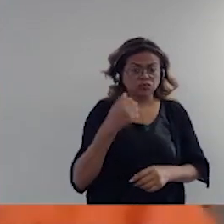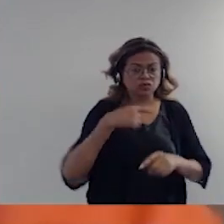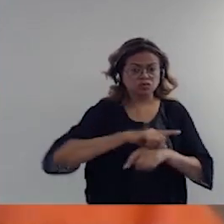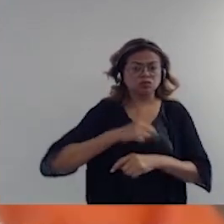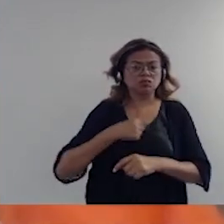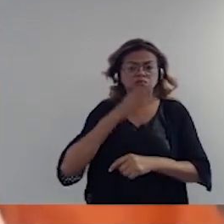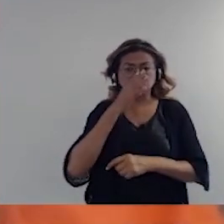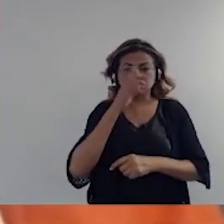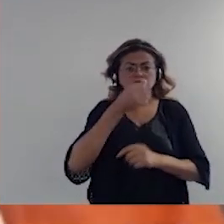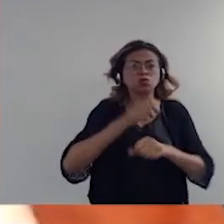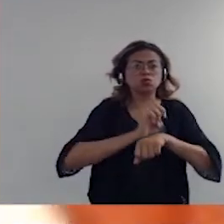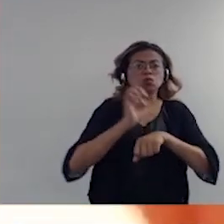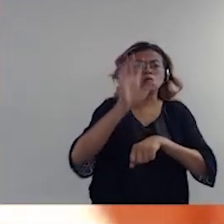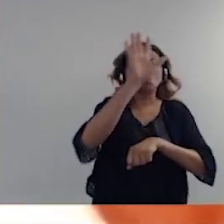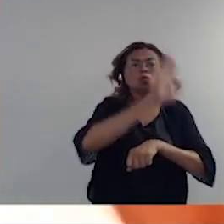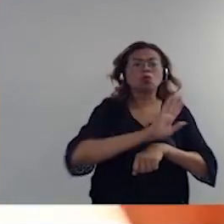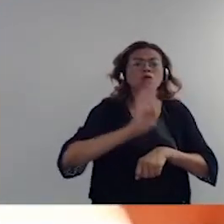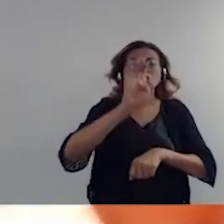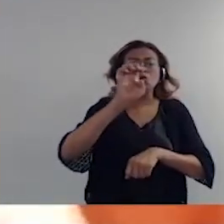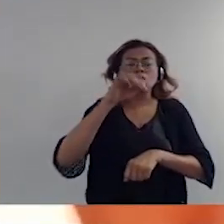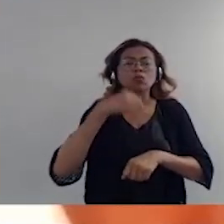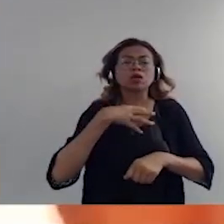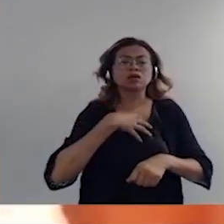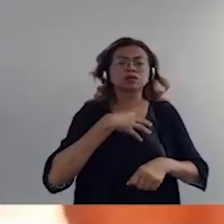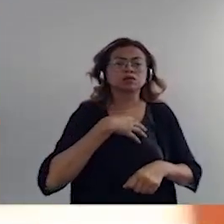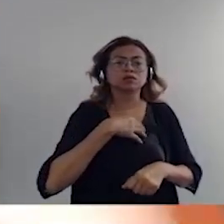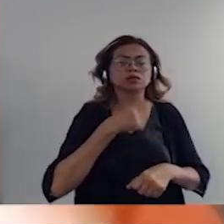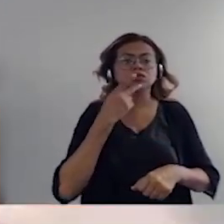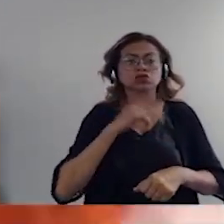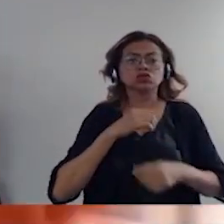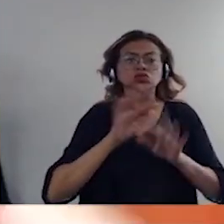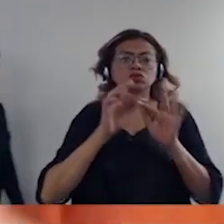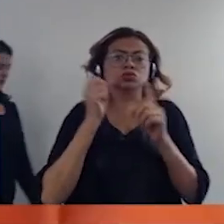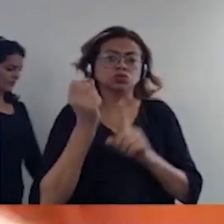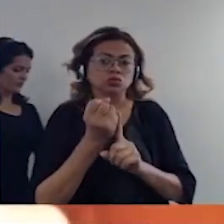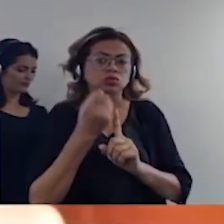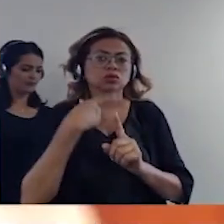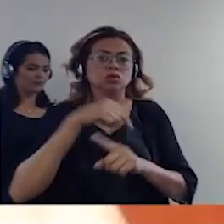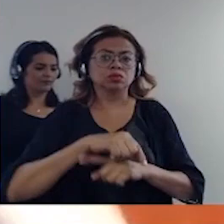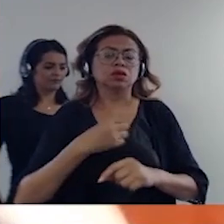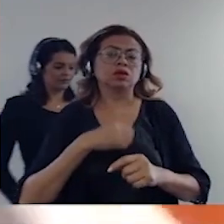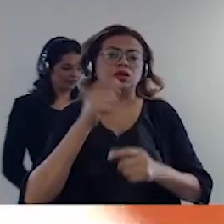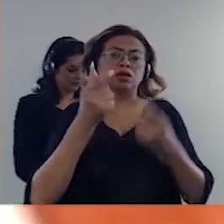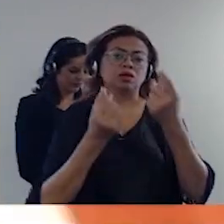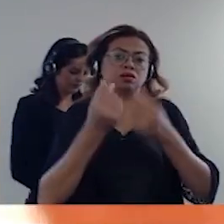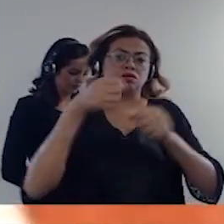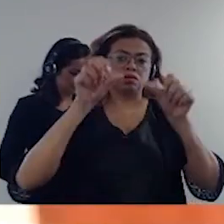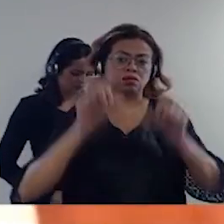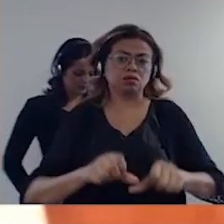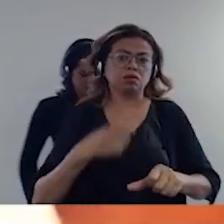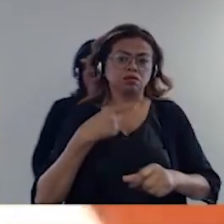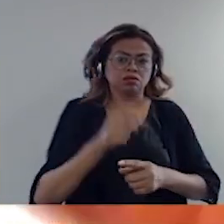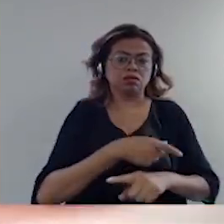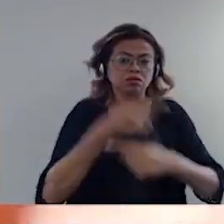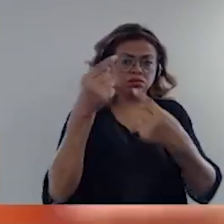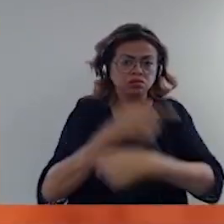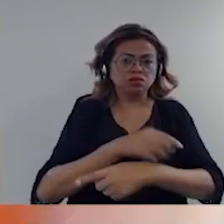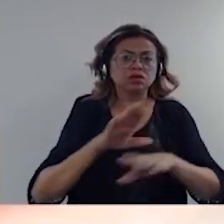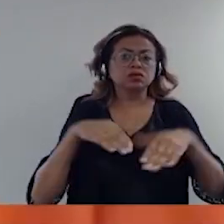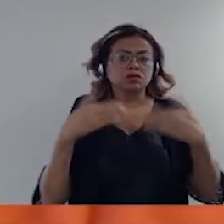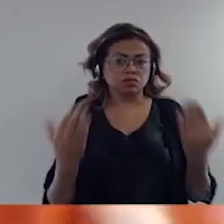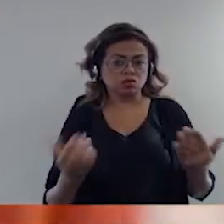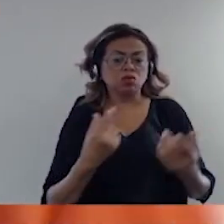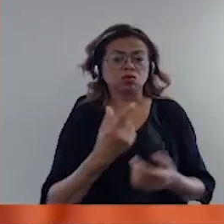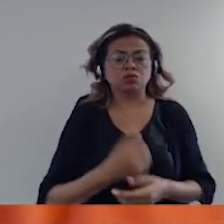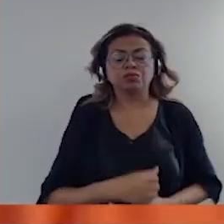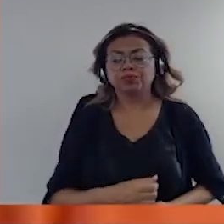modelo de Estado do bem-estar social para apresentar respostas a essa crise pandêmica. Então, a divergência é de onde